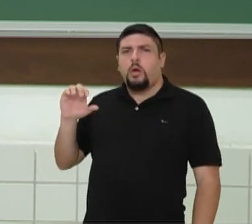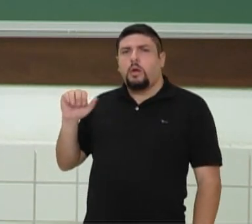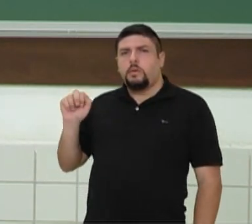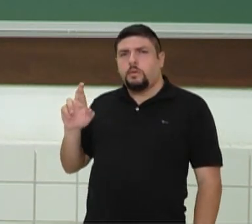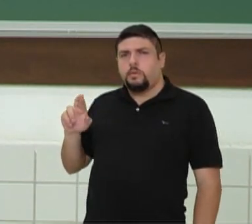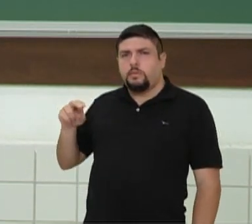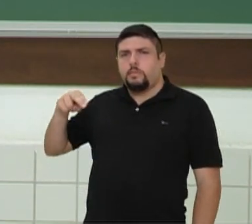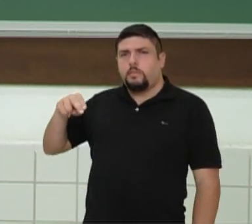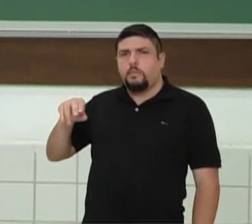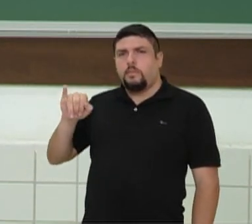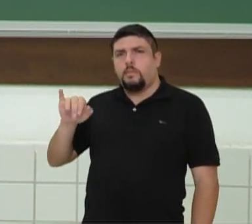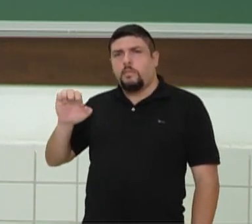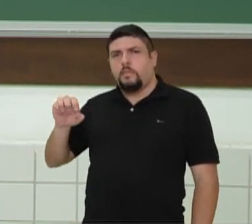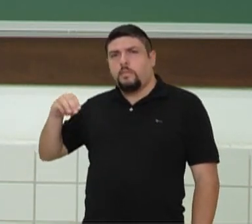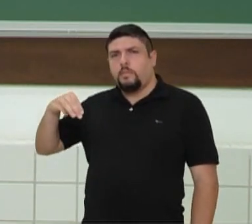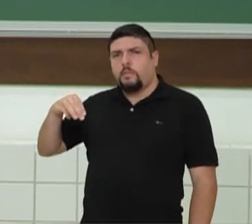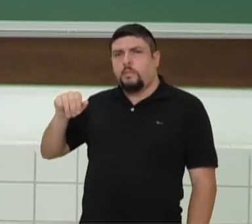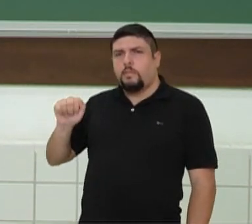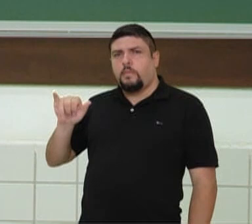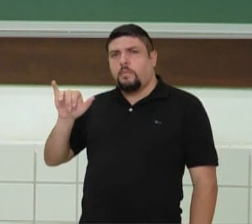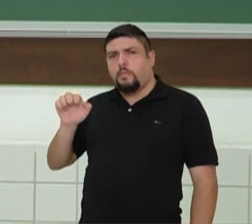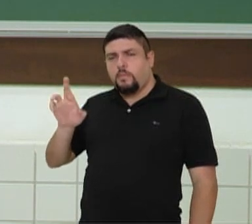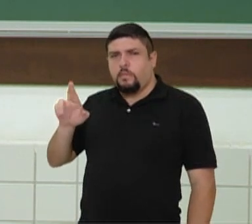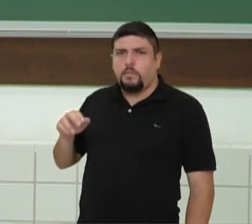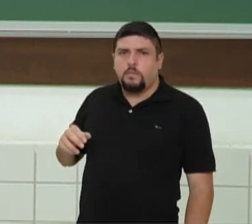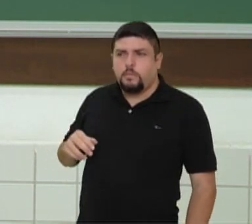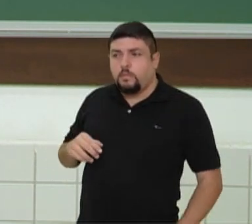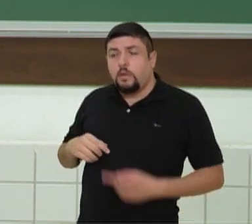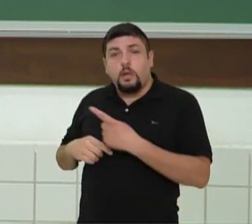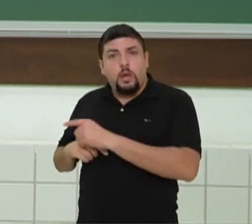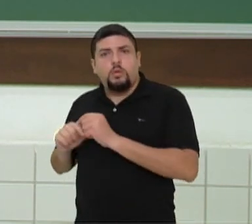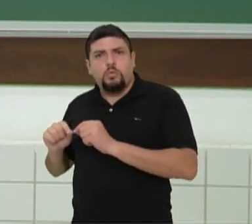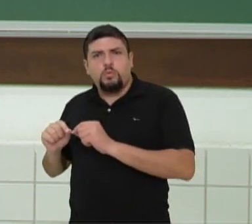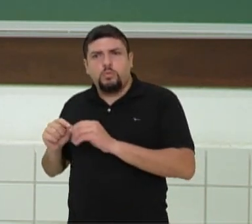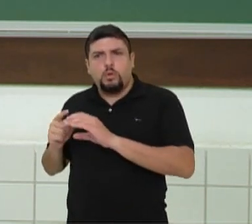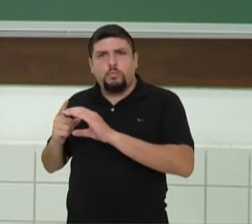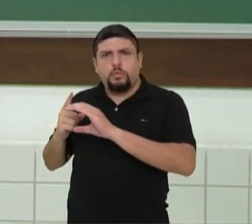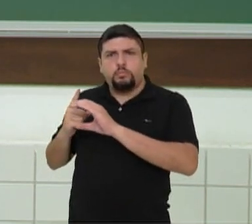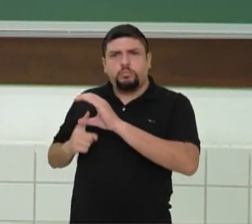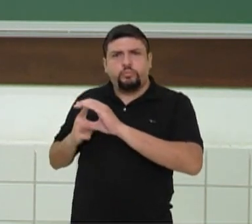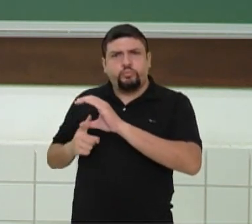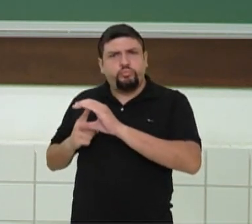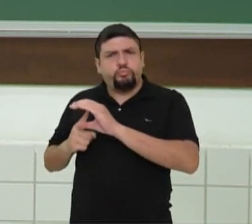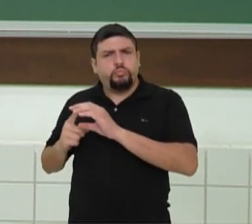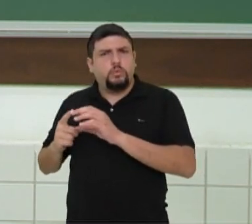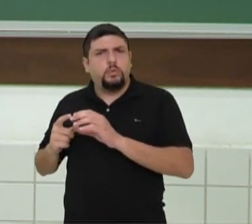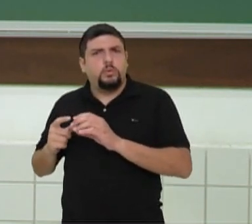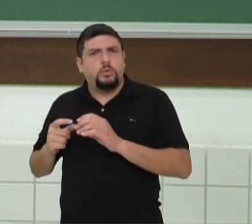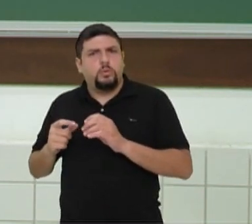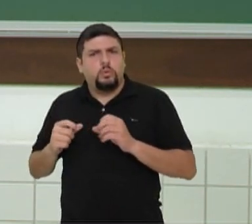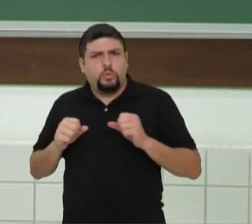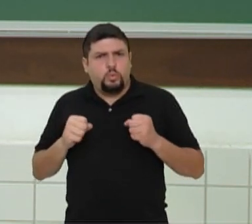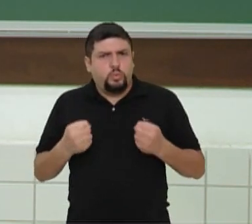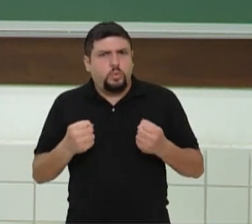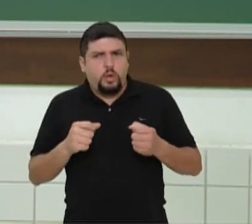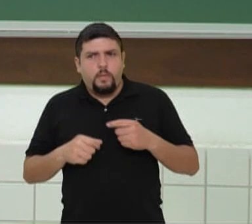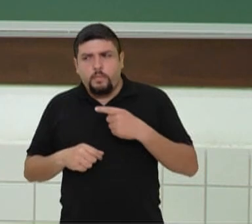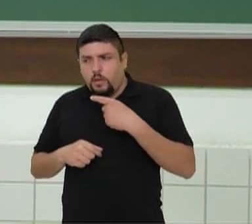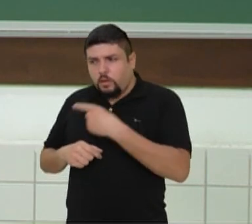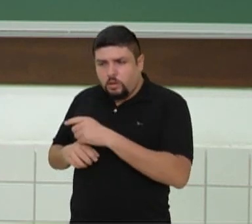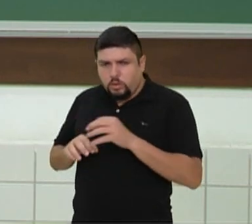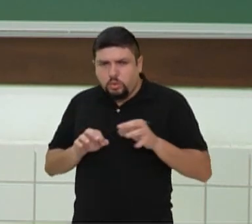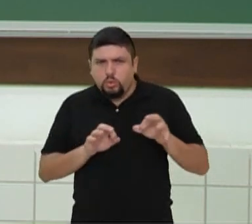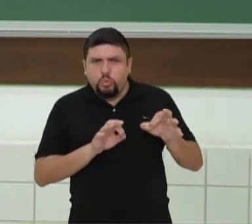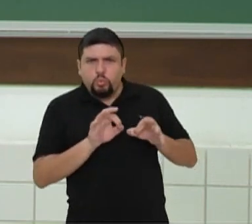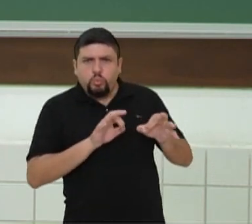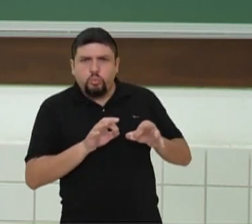volta e meia lembra, que ele assim, comunista de carteirinha, né? Aquele comunista raiz, planejou a nossa capital, amigo aí